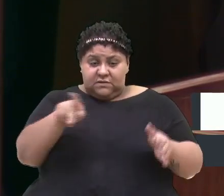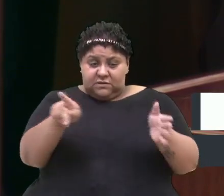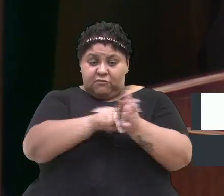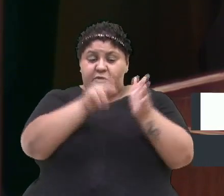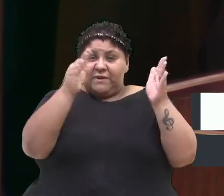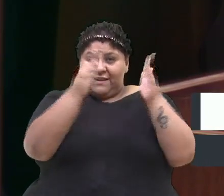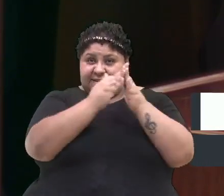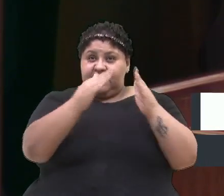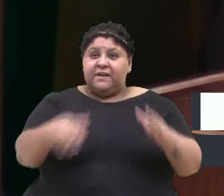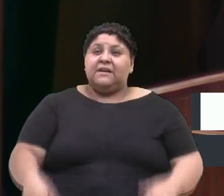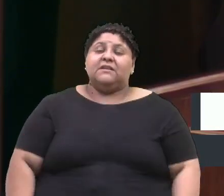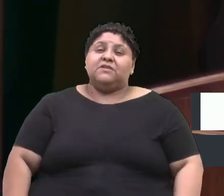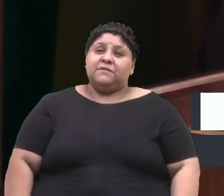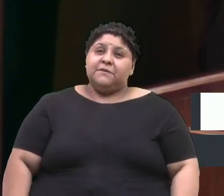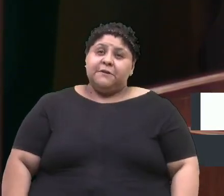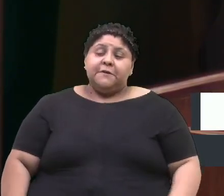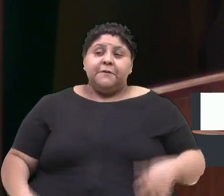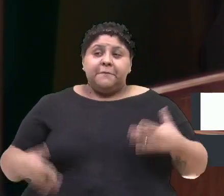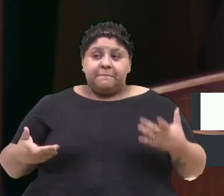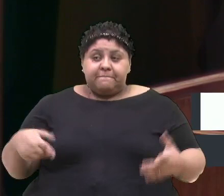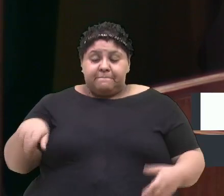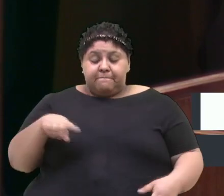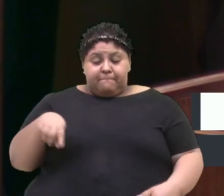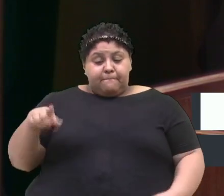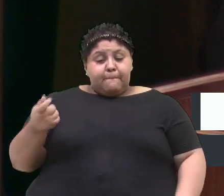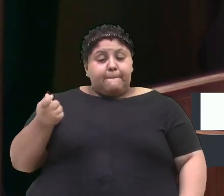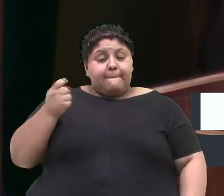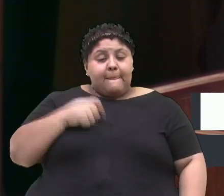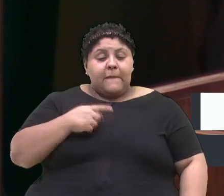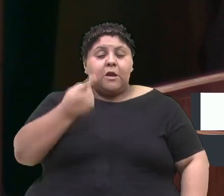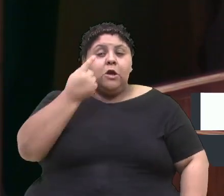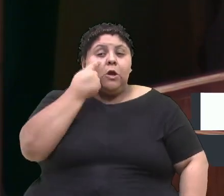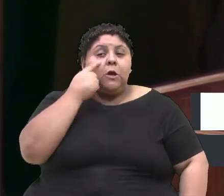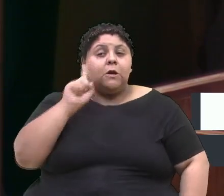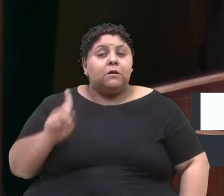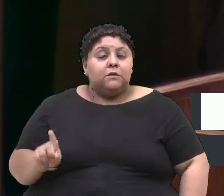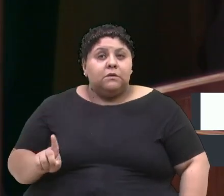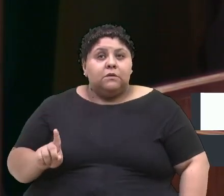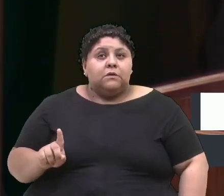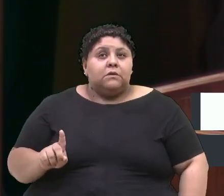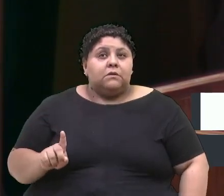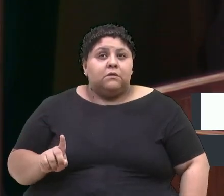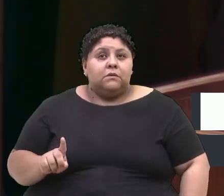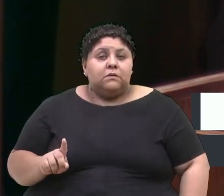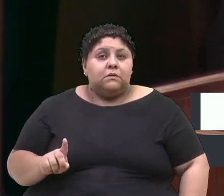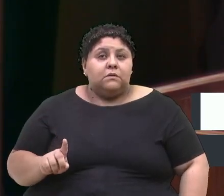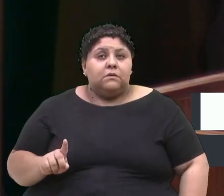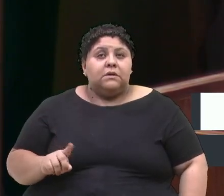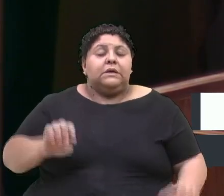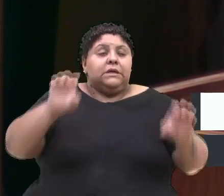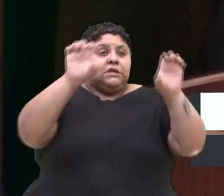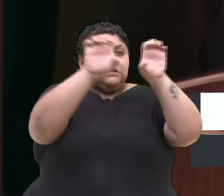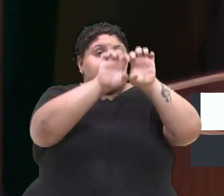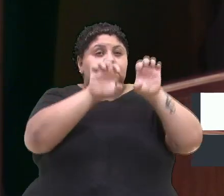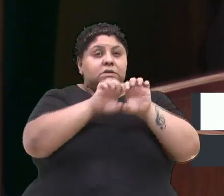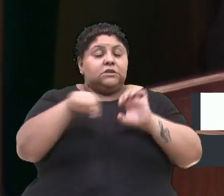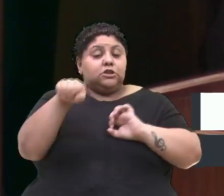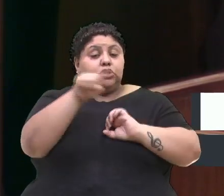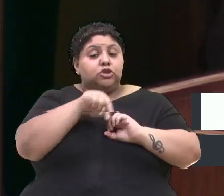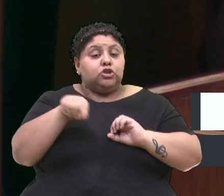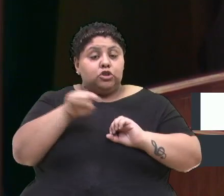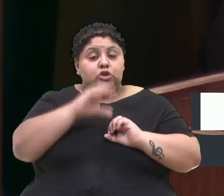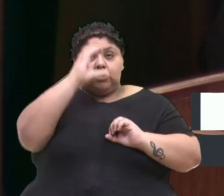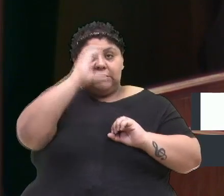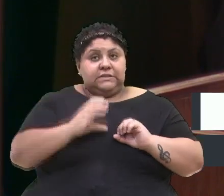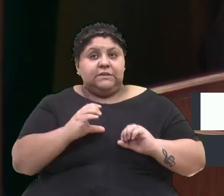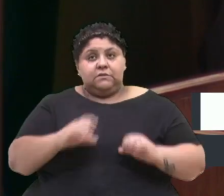moradias. Então, a gente precisa olhar para esse tripé que estrutura os nossos